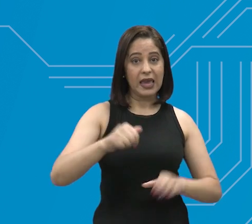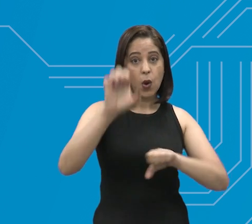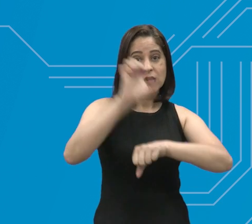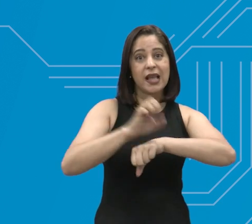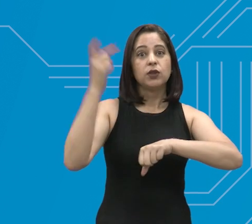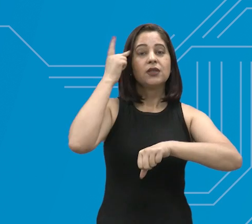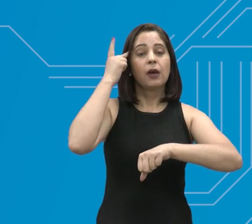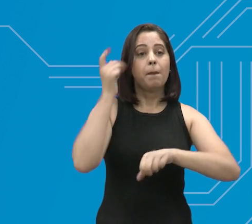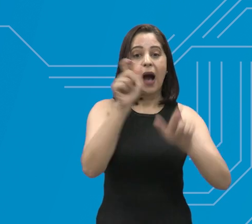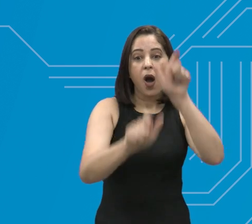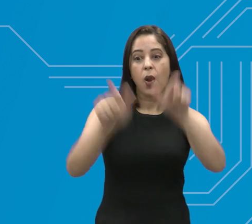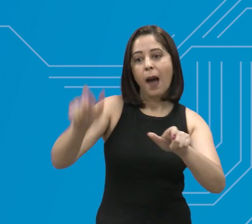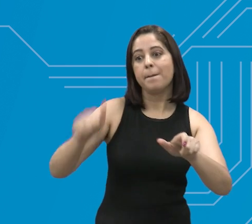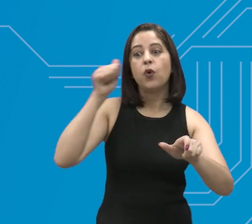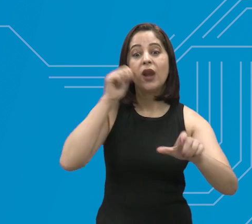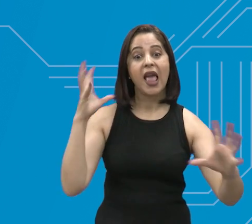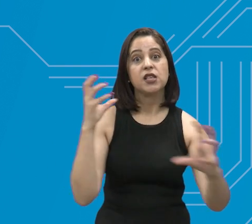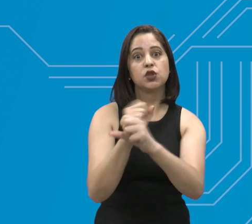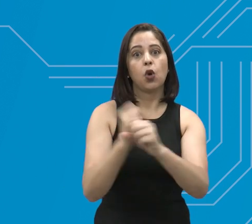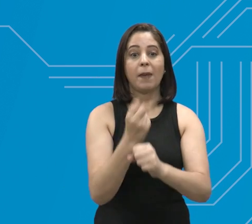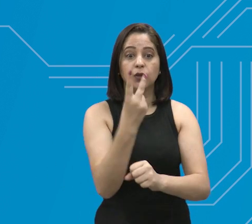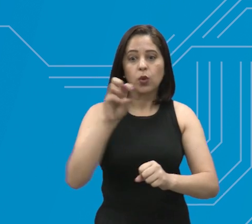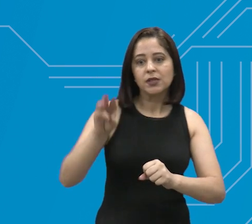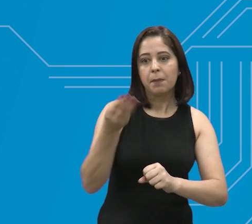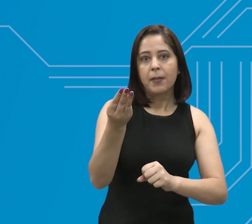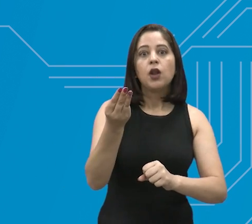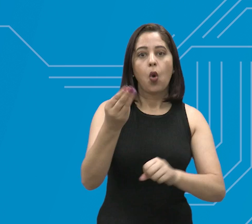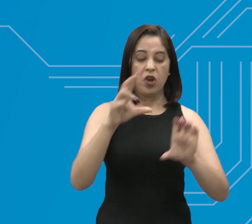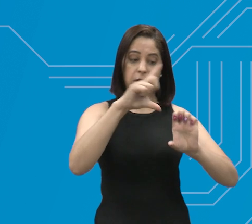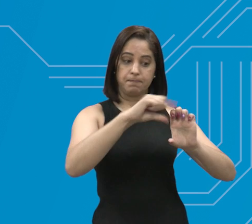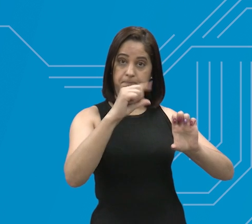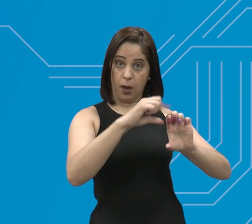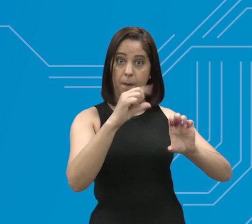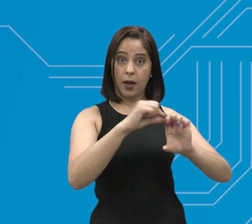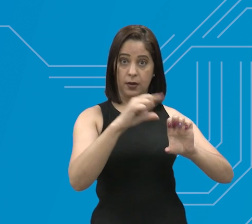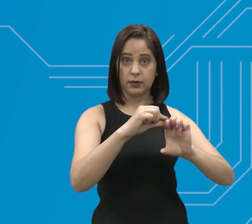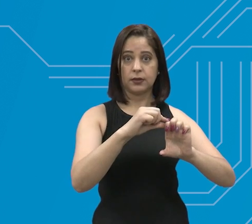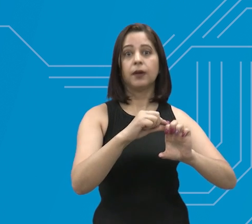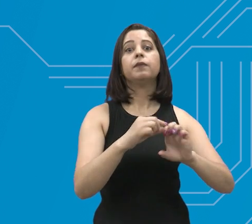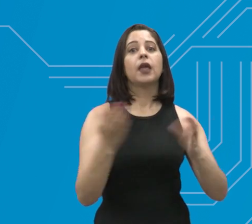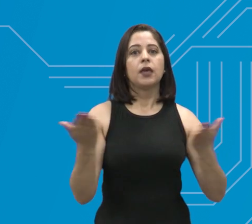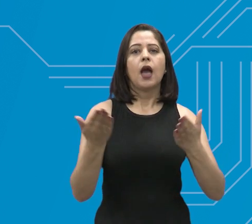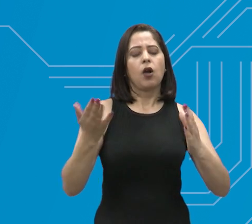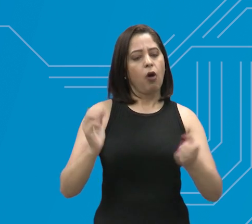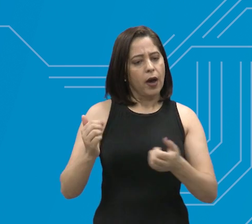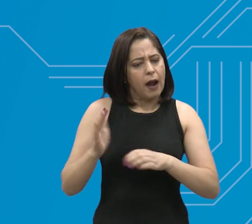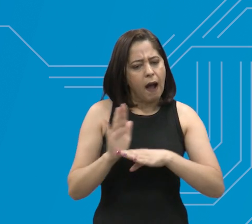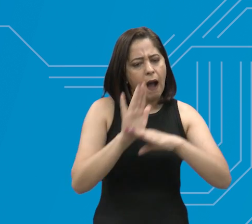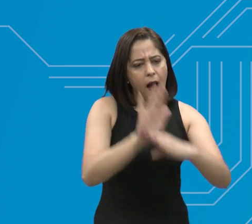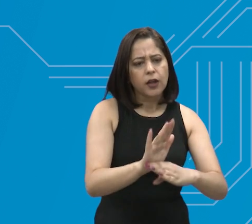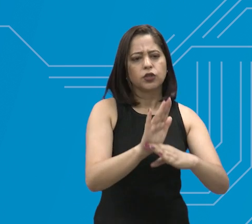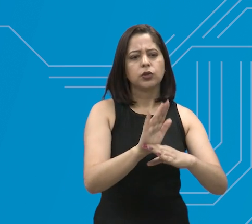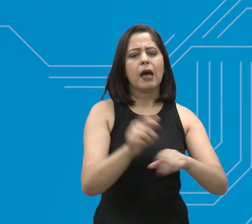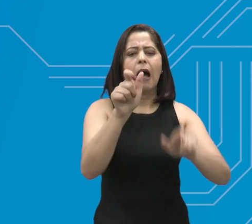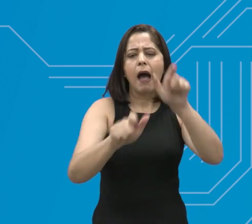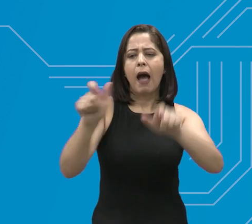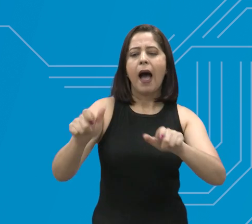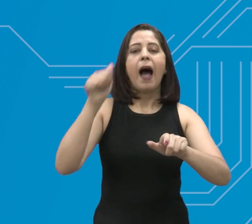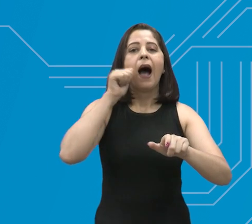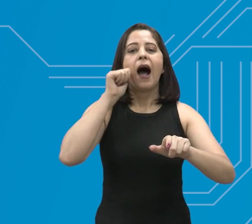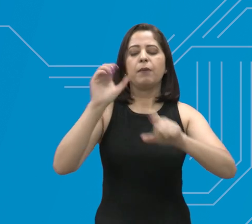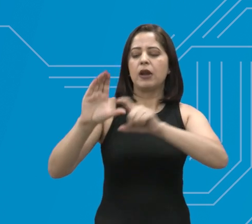Paulo tem 2,5 milhões de mulheres à frente de um negócio. E para auxiliar a construção da